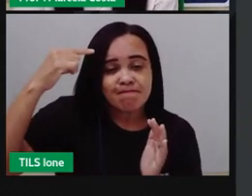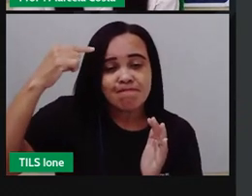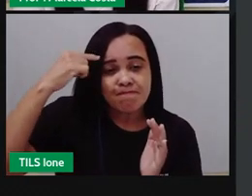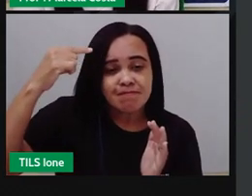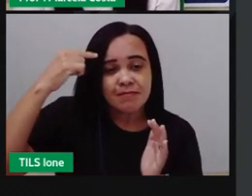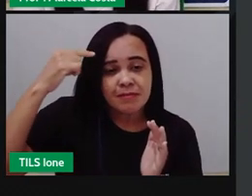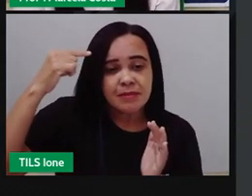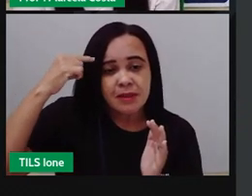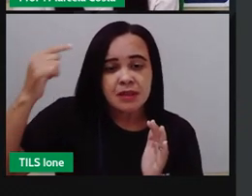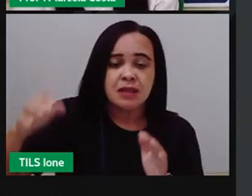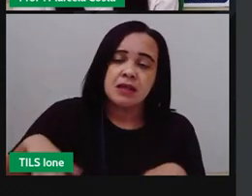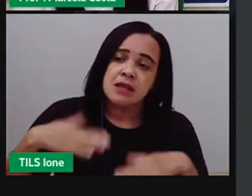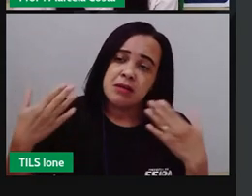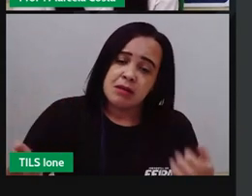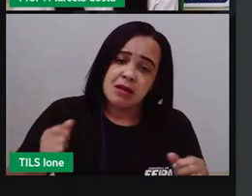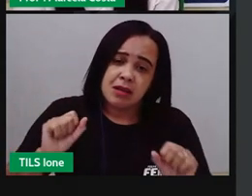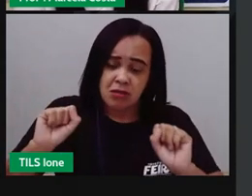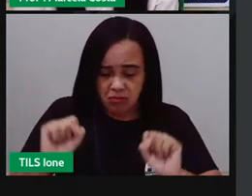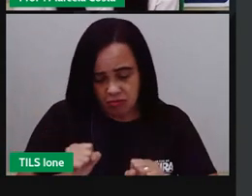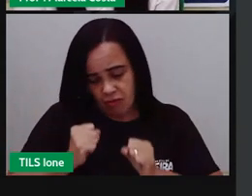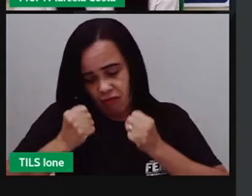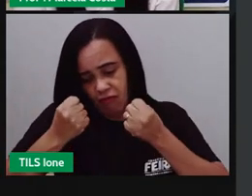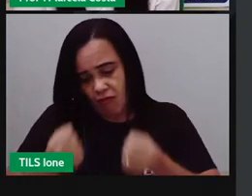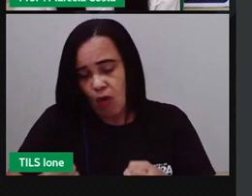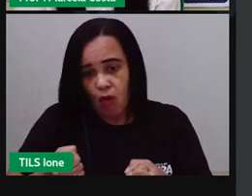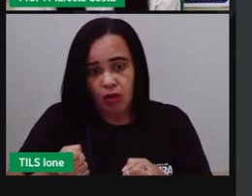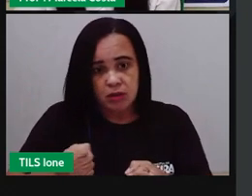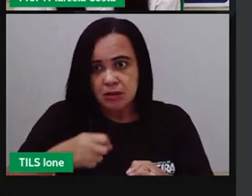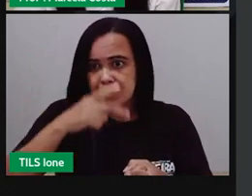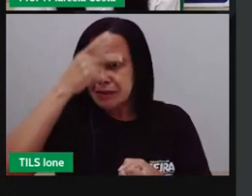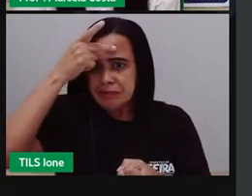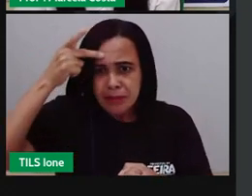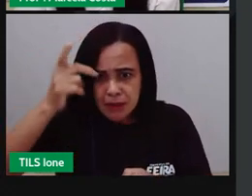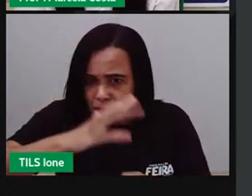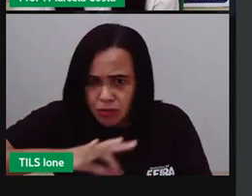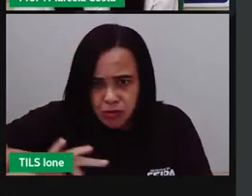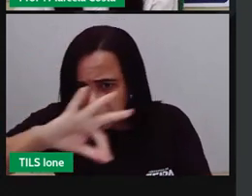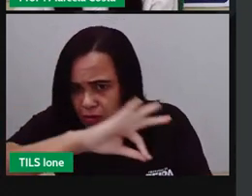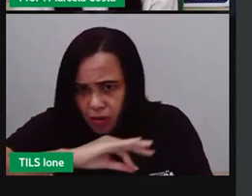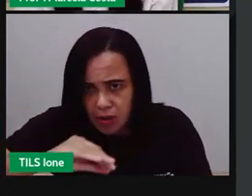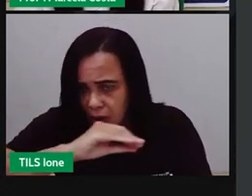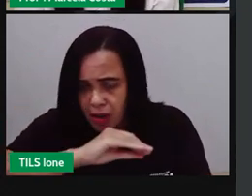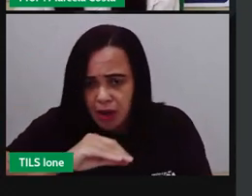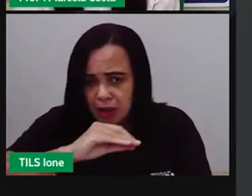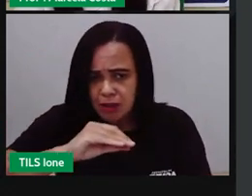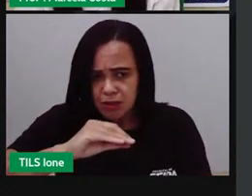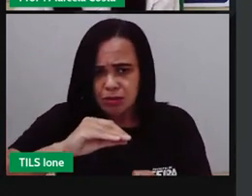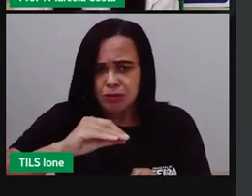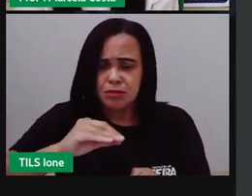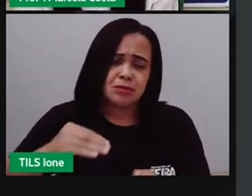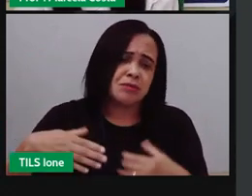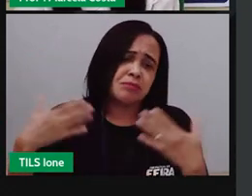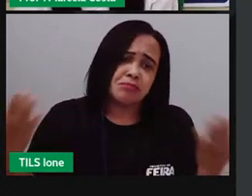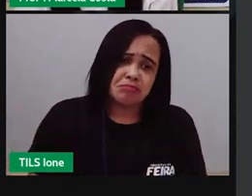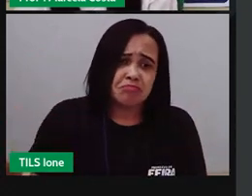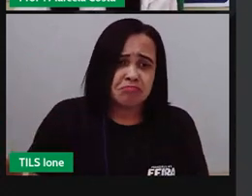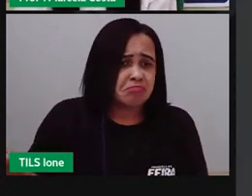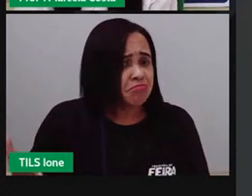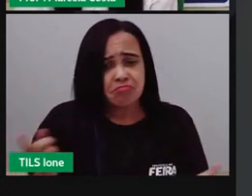mais que a gente se esforce, não pode agradar a todos. Alguns gostam de farofa.